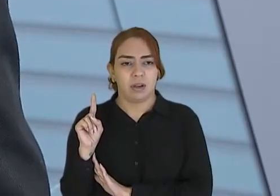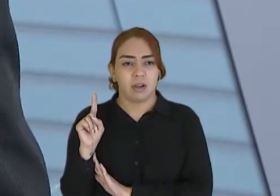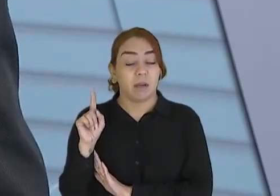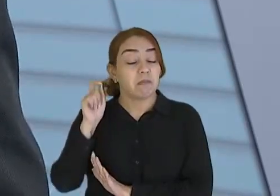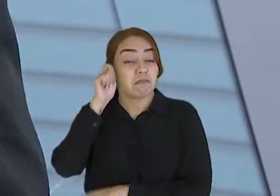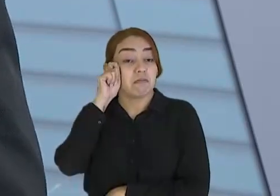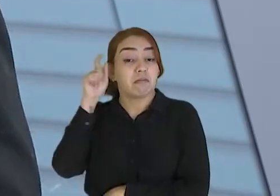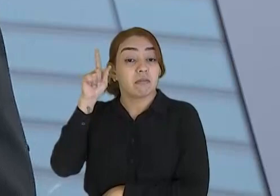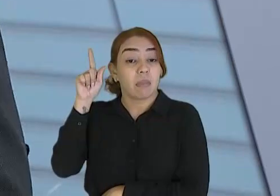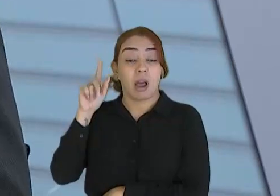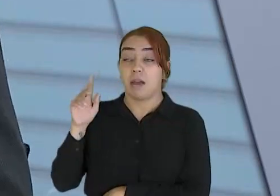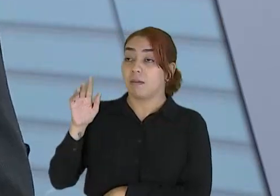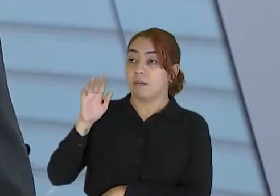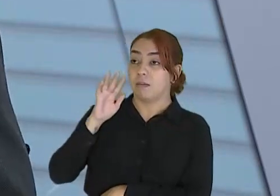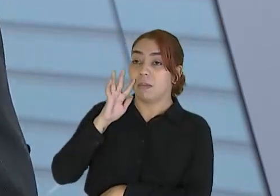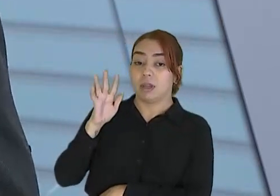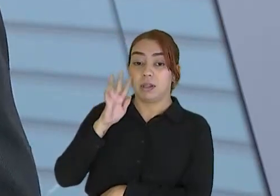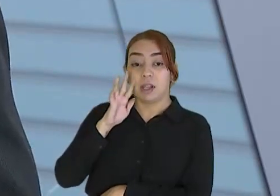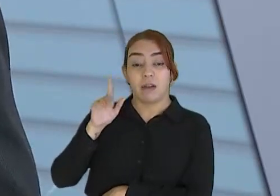gente pensava que era no Pantanal.